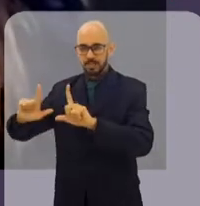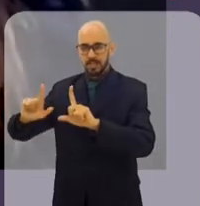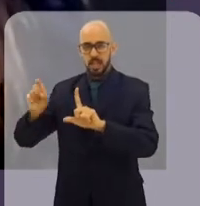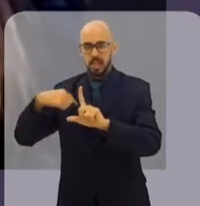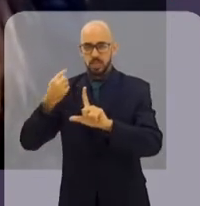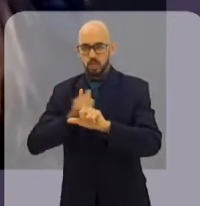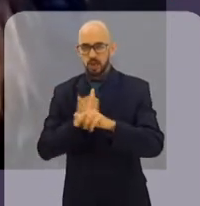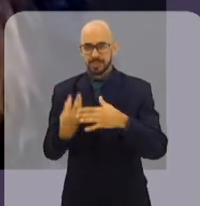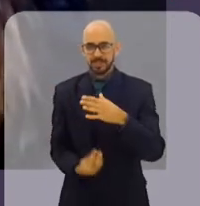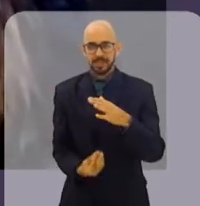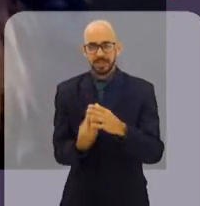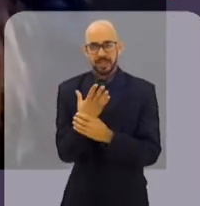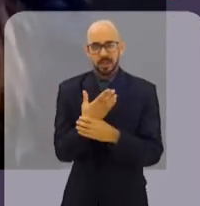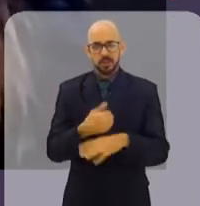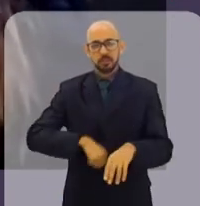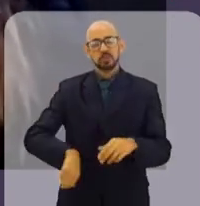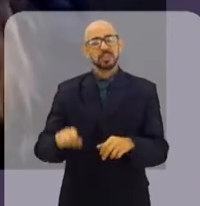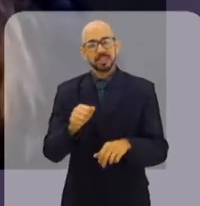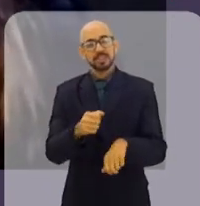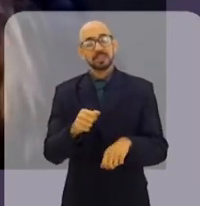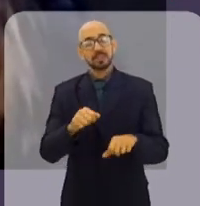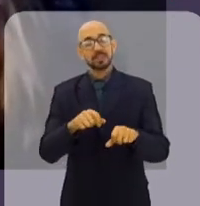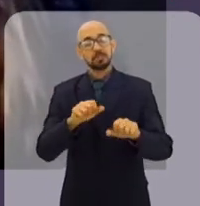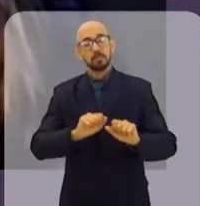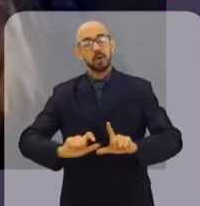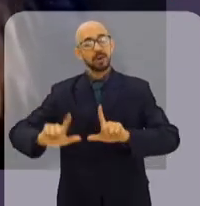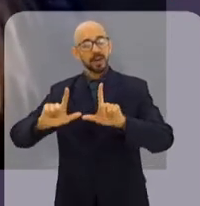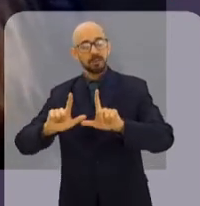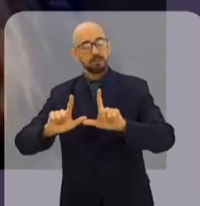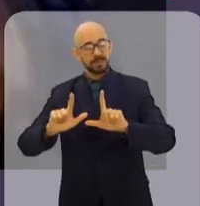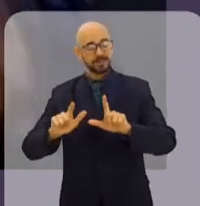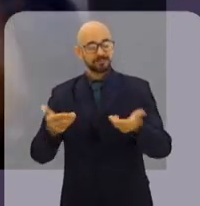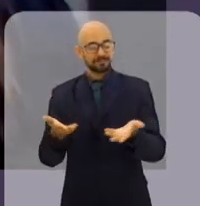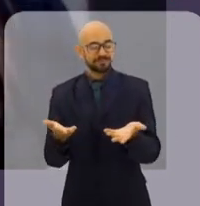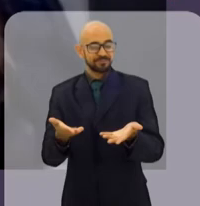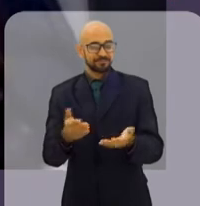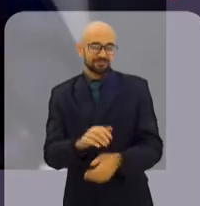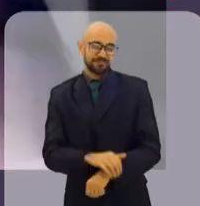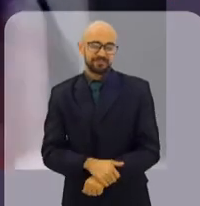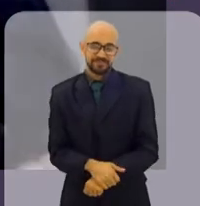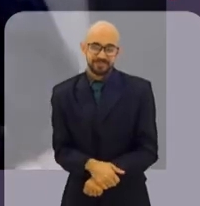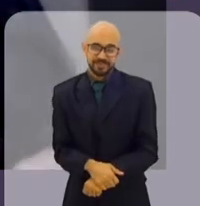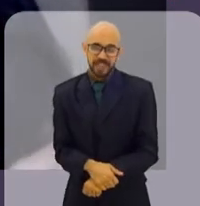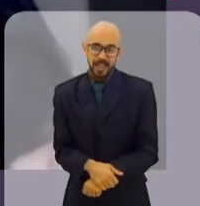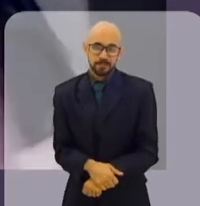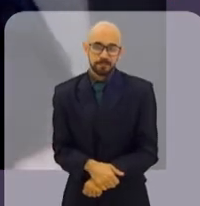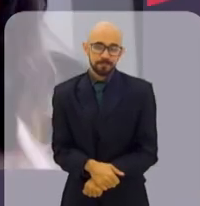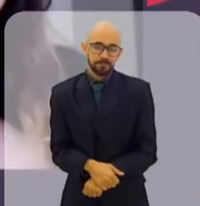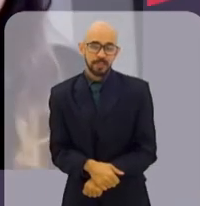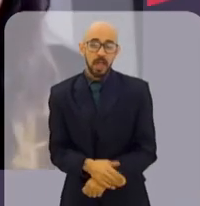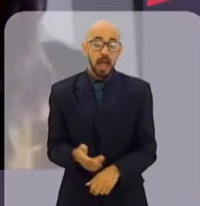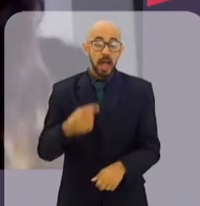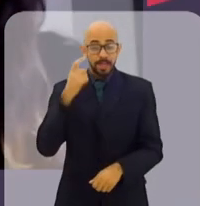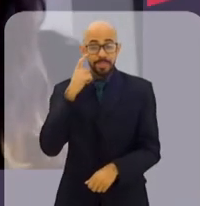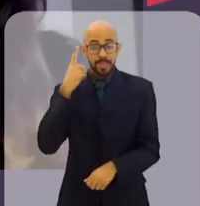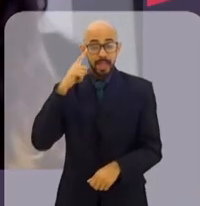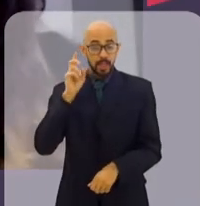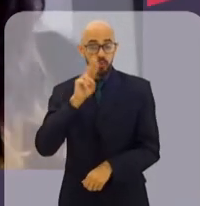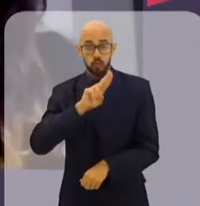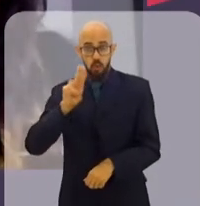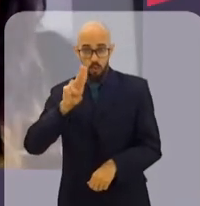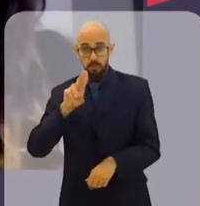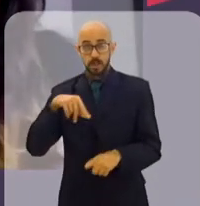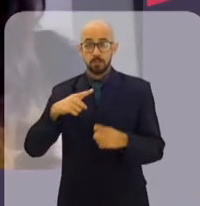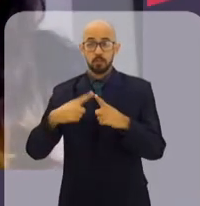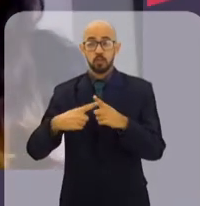na verdade, é até mesmo para se discutir um pouco essa ideia de intelectual, né? O que seria intelectual? O que entraria